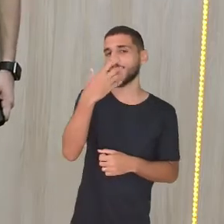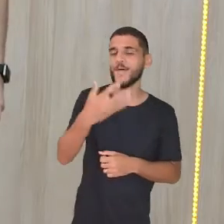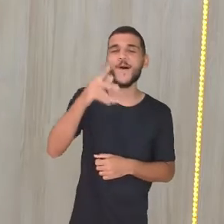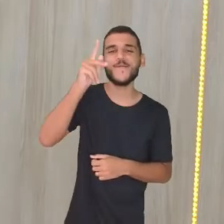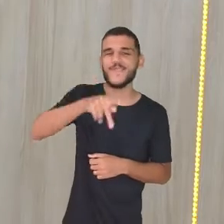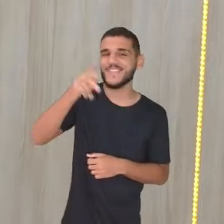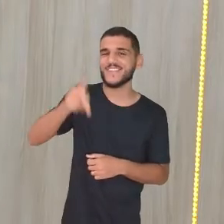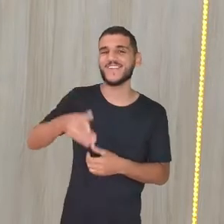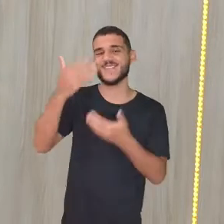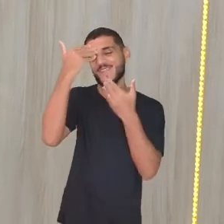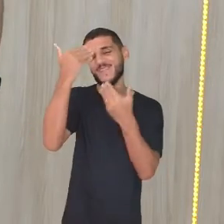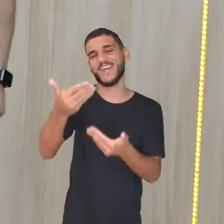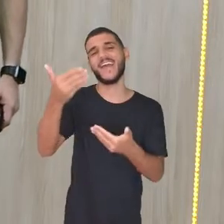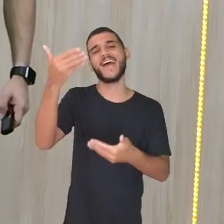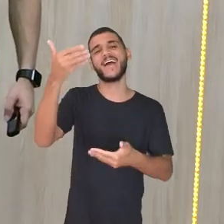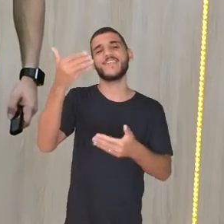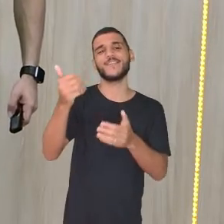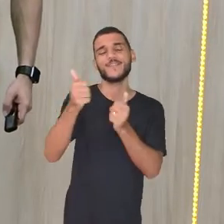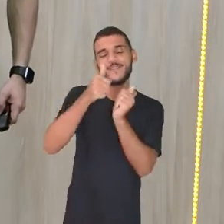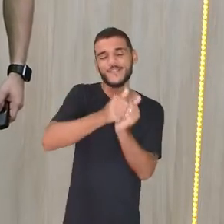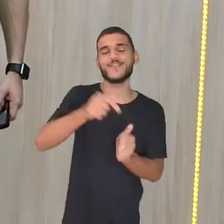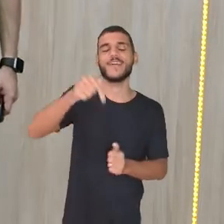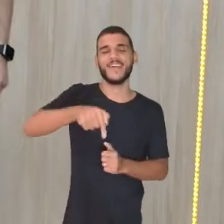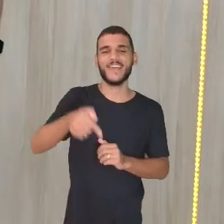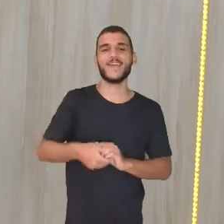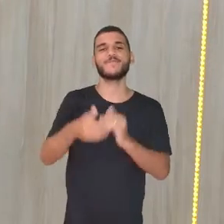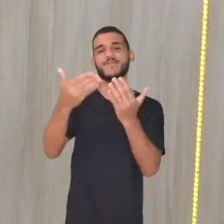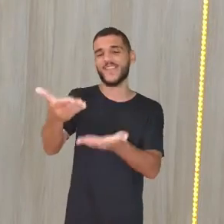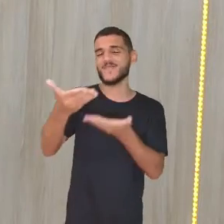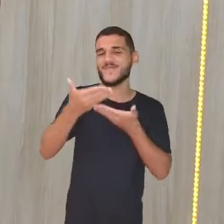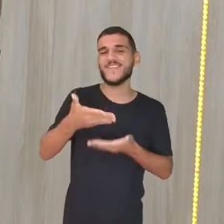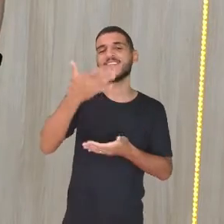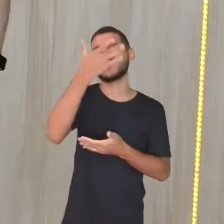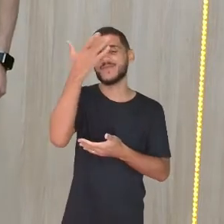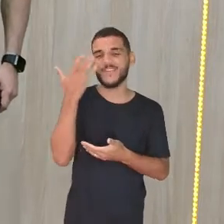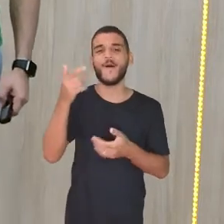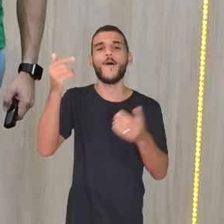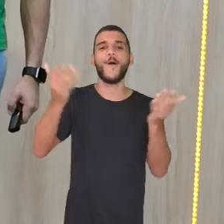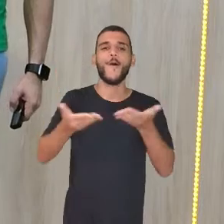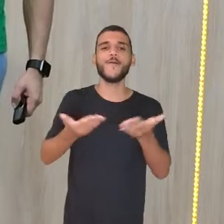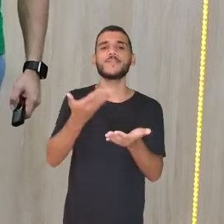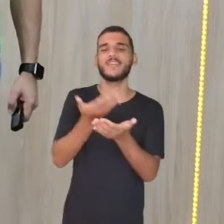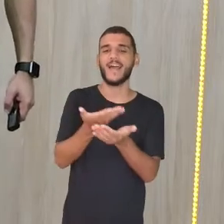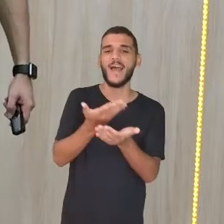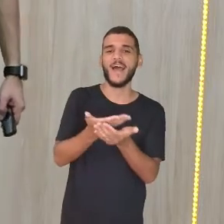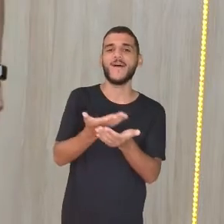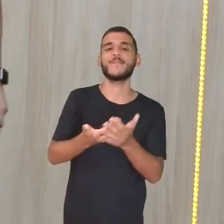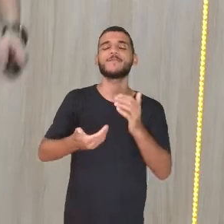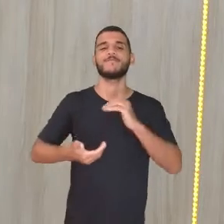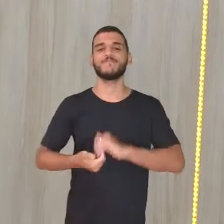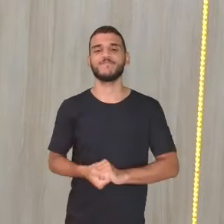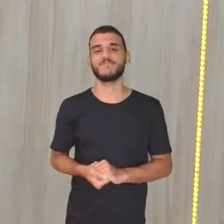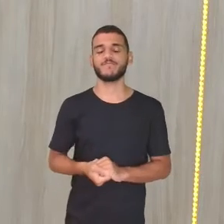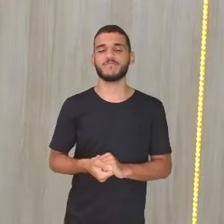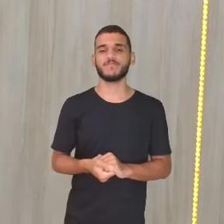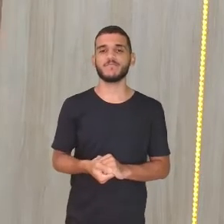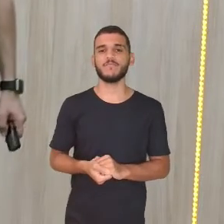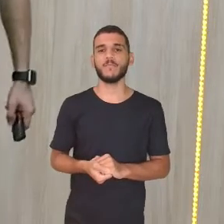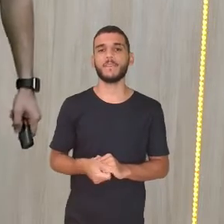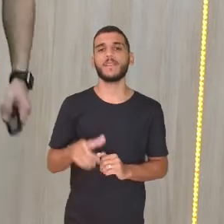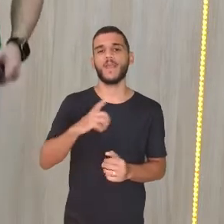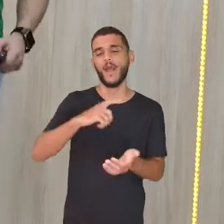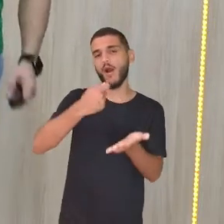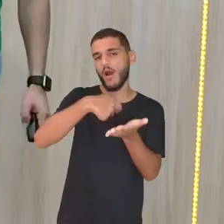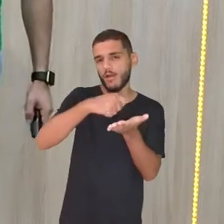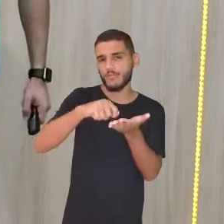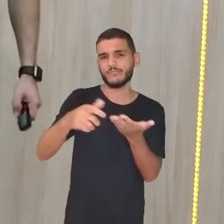professor. Muito obrigado pela parceria. Seja muito bem-vindo aí, pessoal, para essa aula. Já vai chegando aí, vai pegando o teu